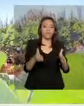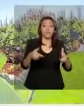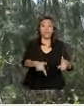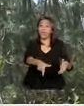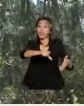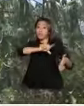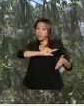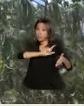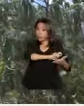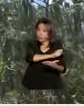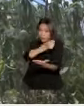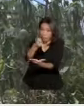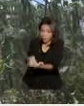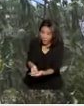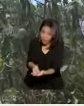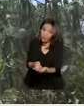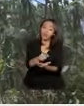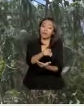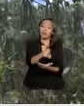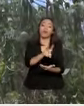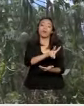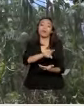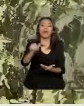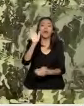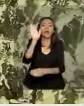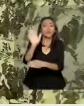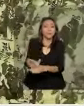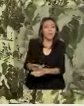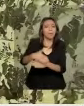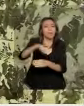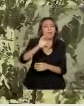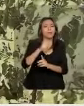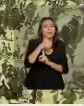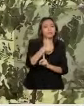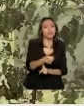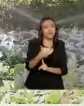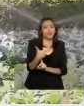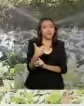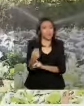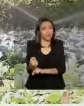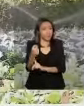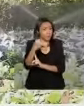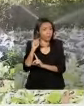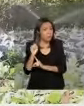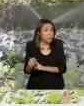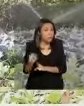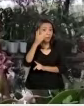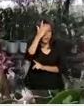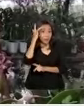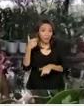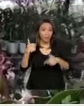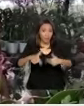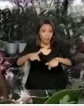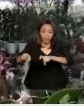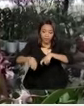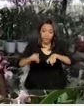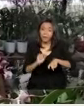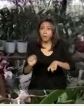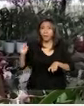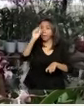Muito bem, agora vamos falar com você que é aquele pequeno e médio produtor rural.